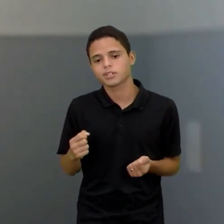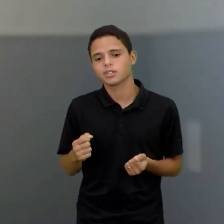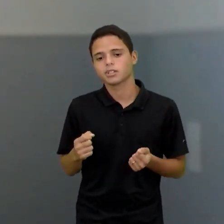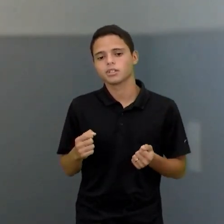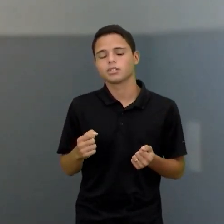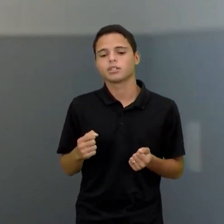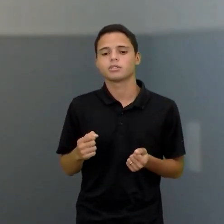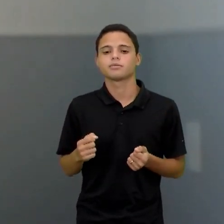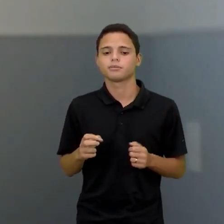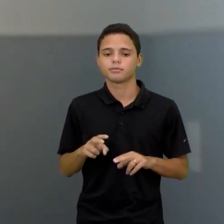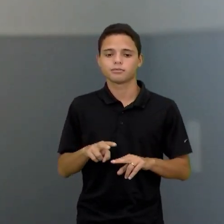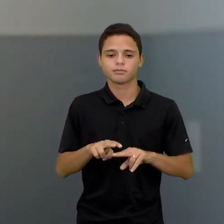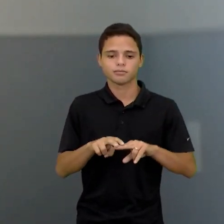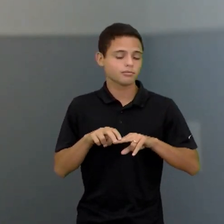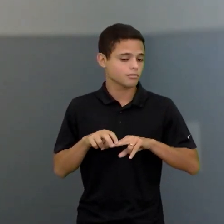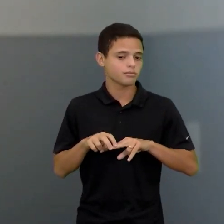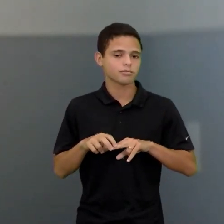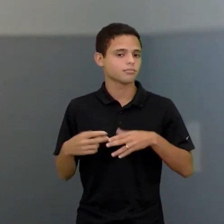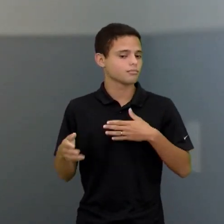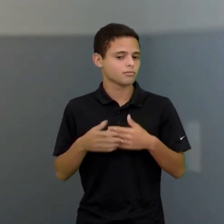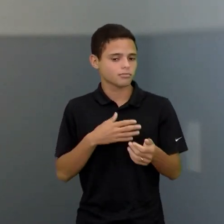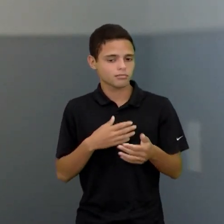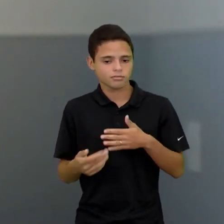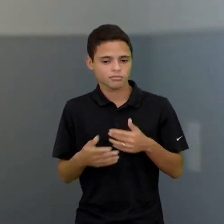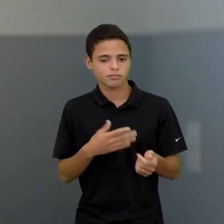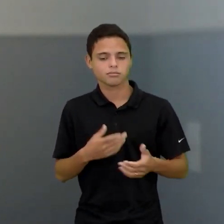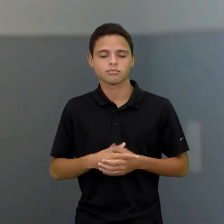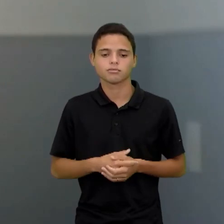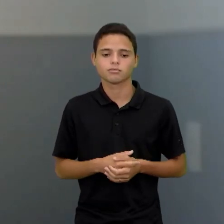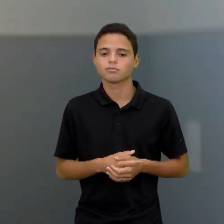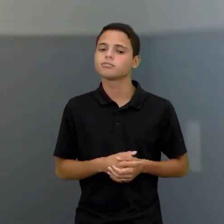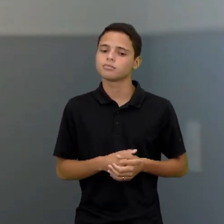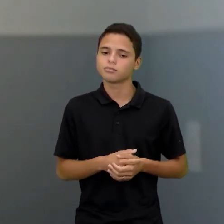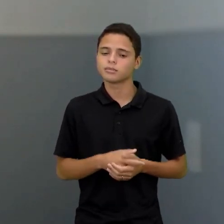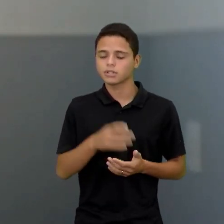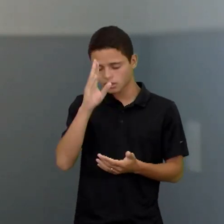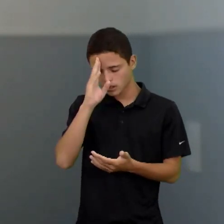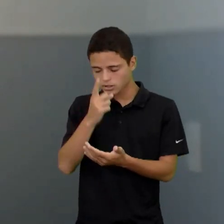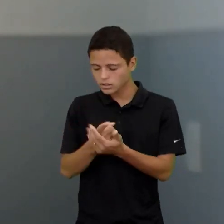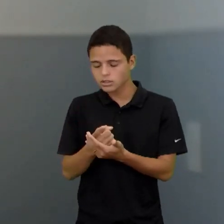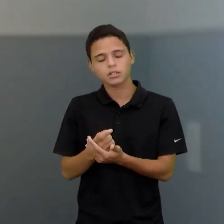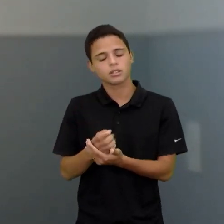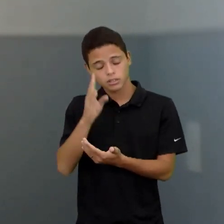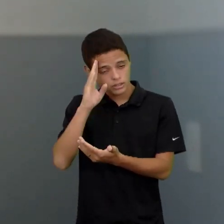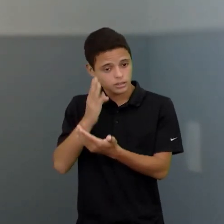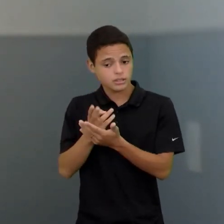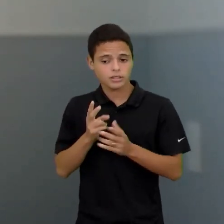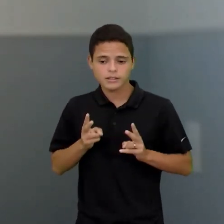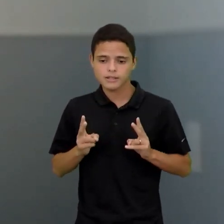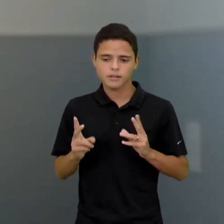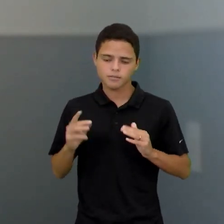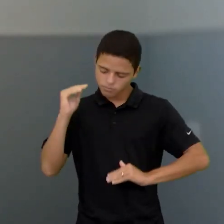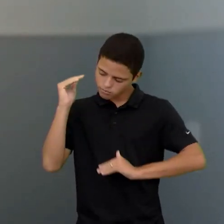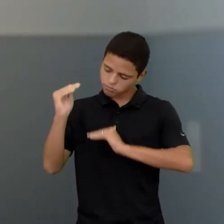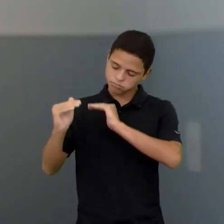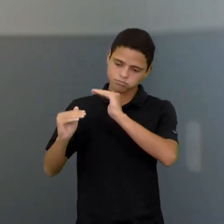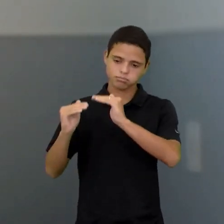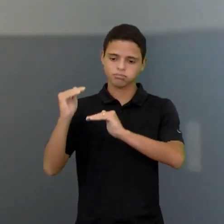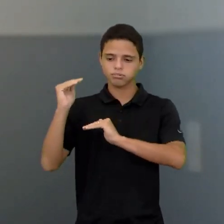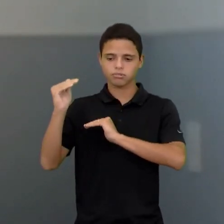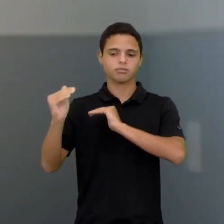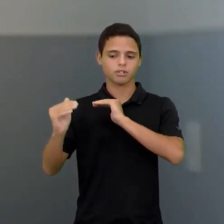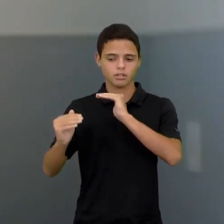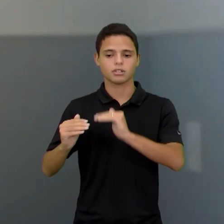minha vida, independente de não deixar de acreditar que eu poderia ir evoluindo e